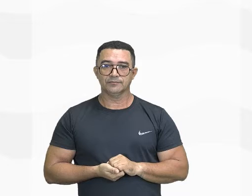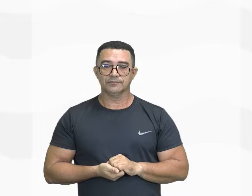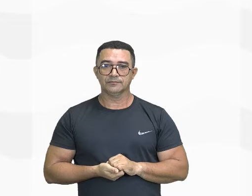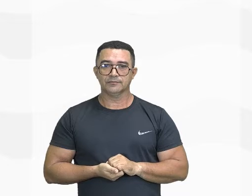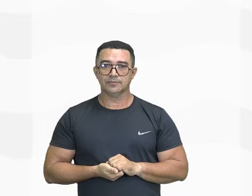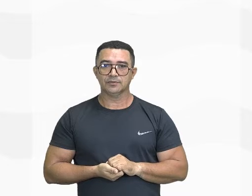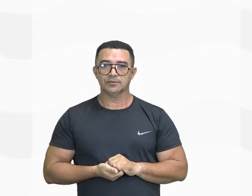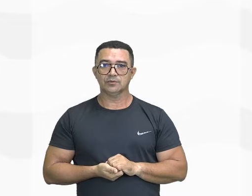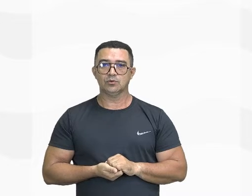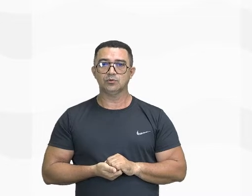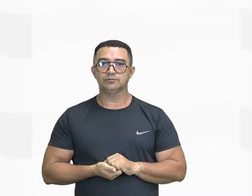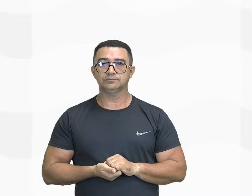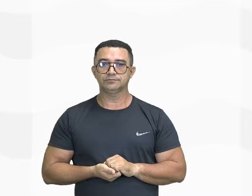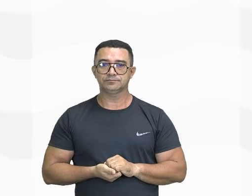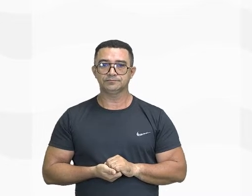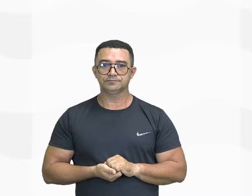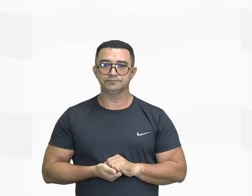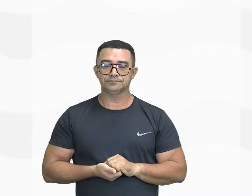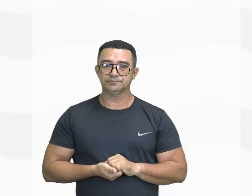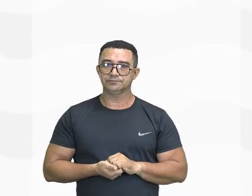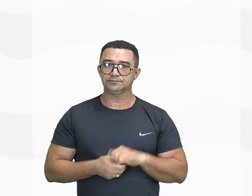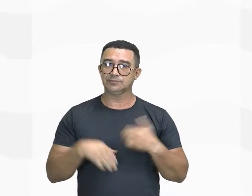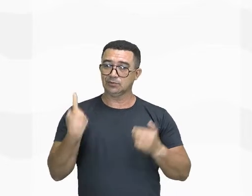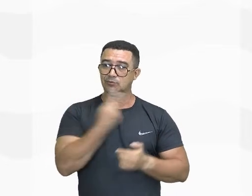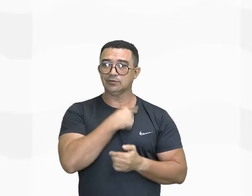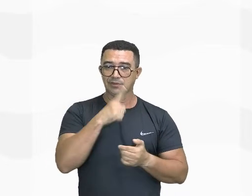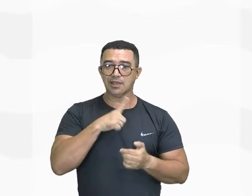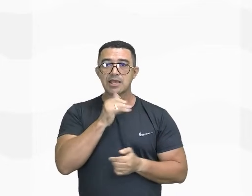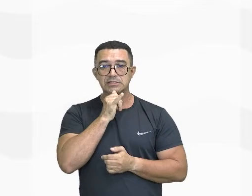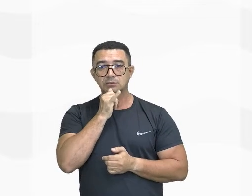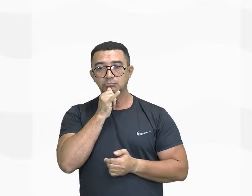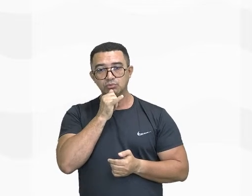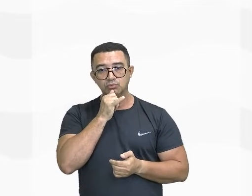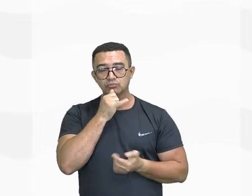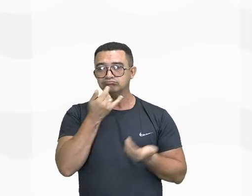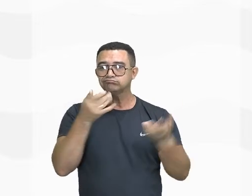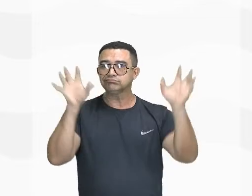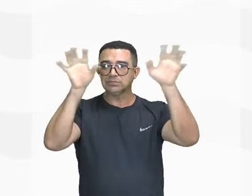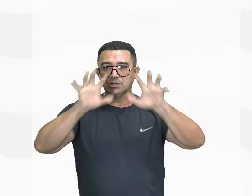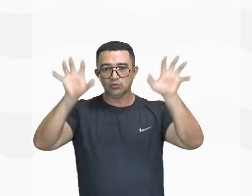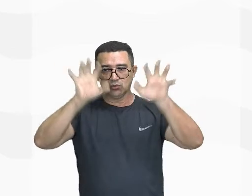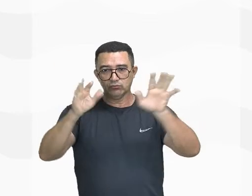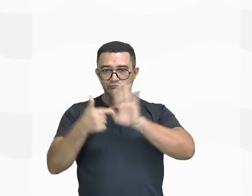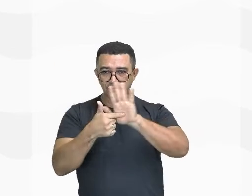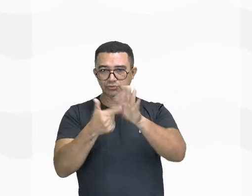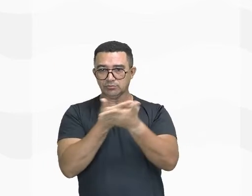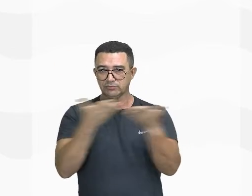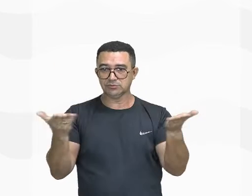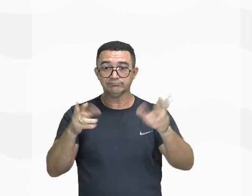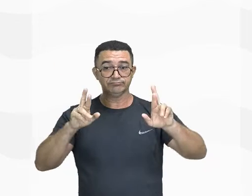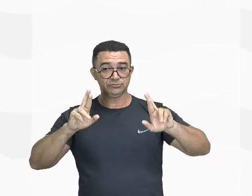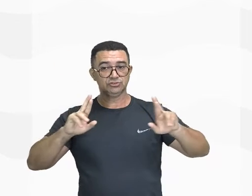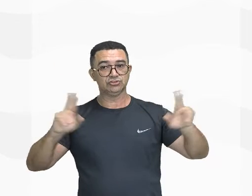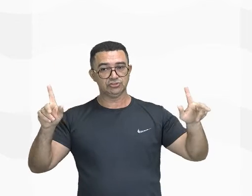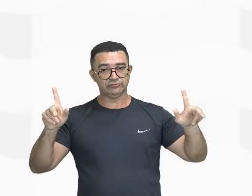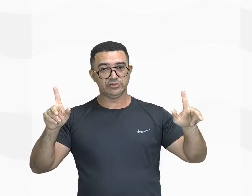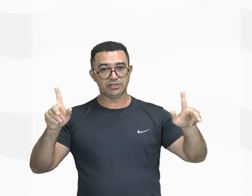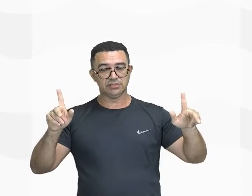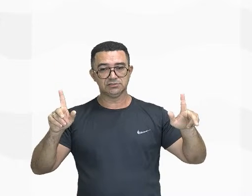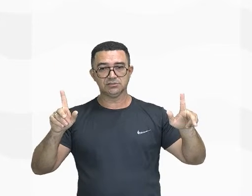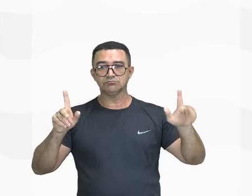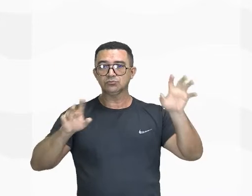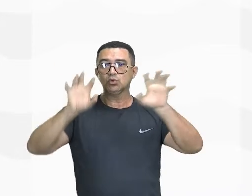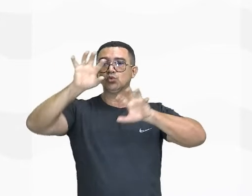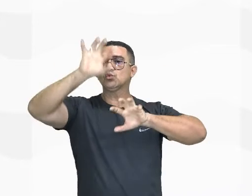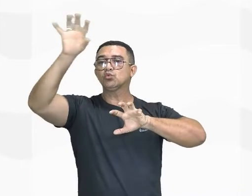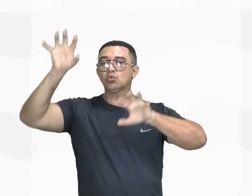visualizou, o feedback ali, como a gente viu anteriormente. Então, a gente tem esse exemplo aí das nuvens, né, e tem essa diferença também do seu